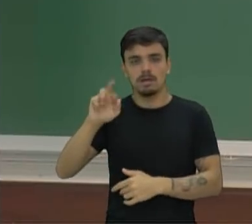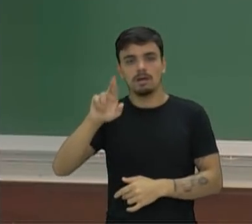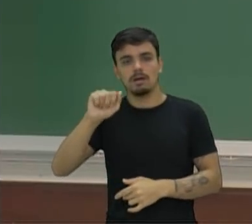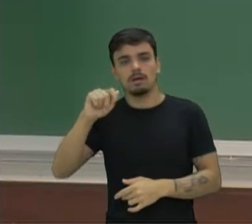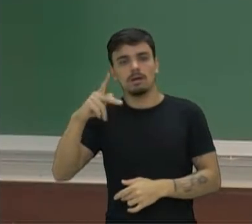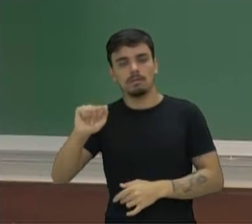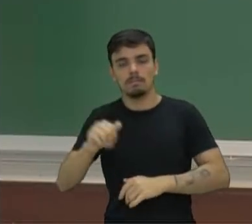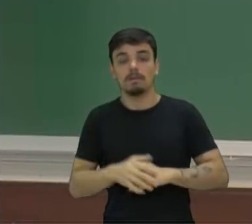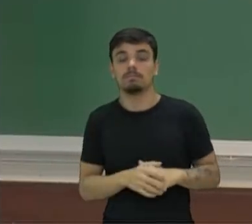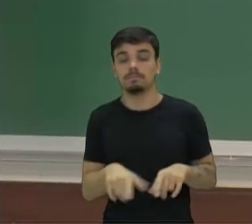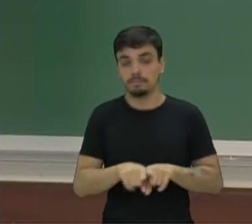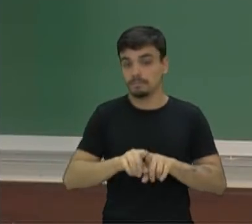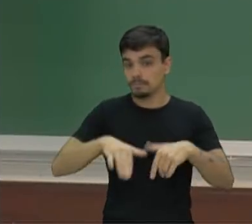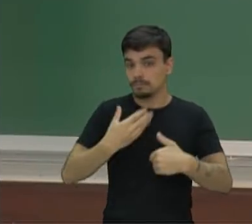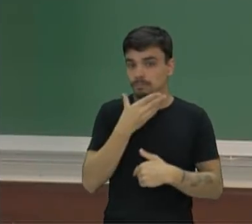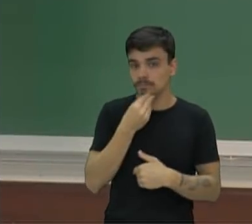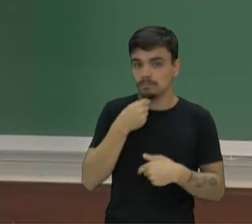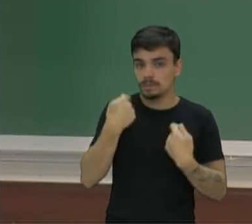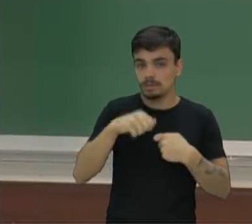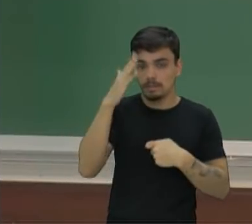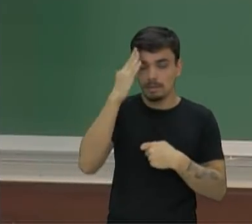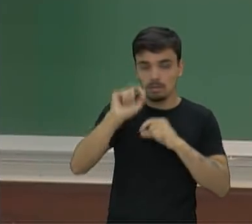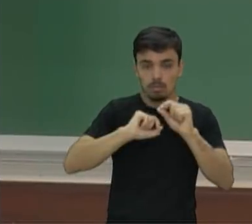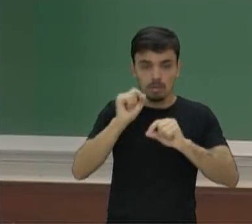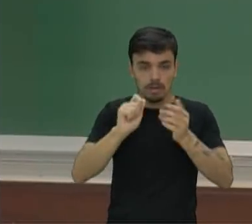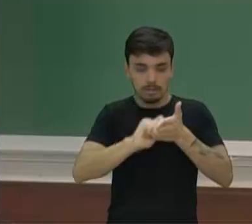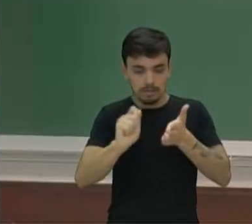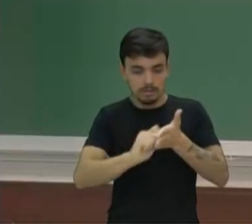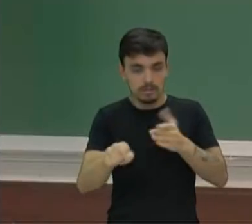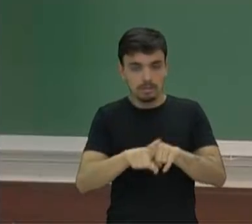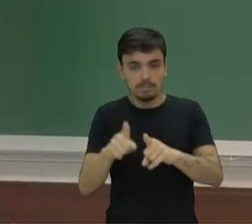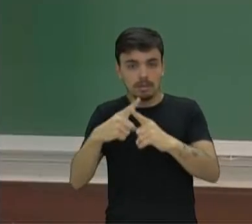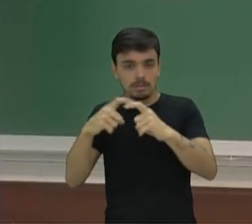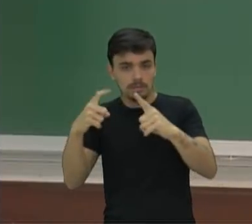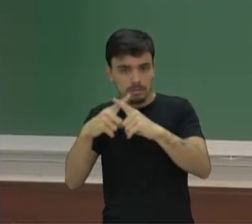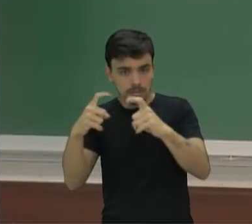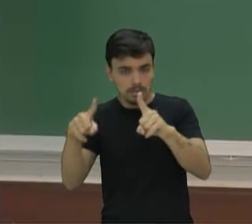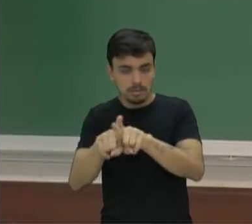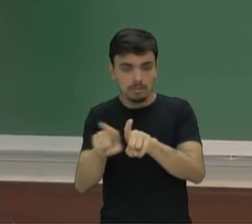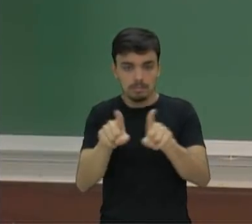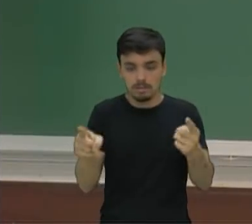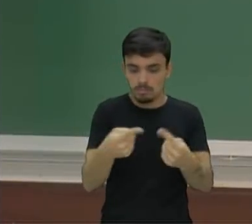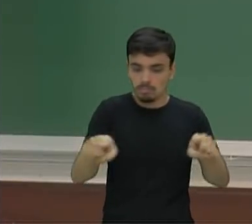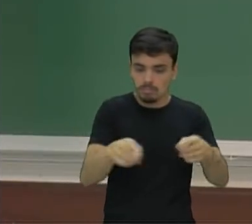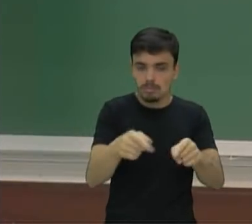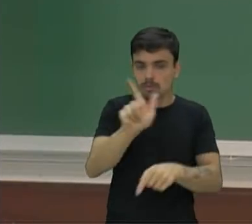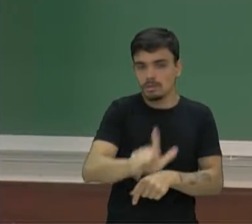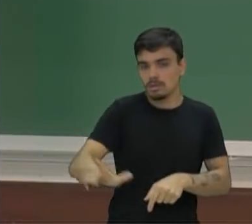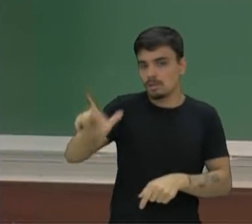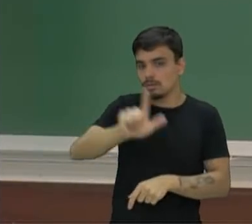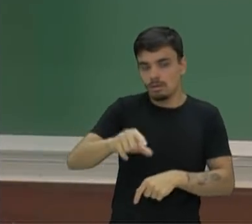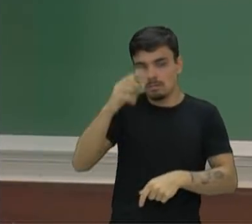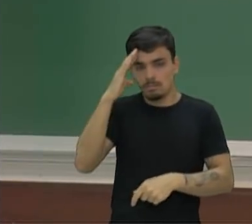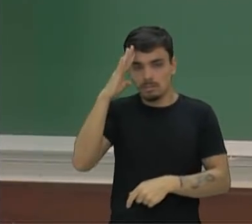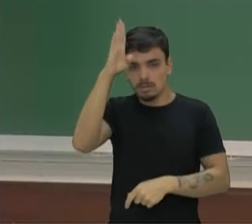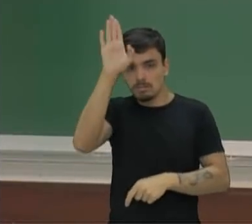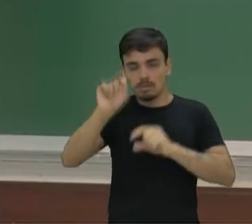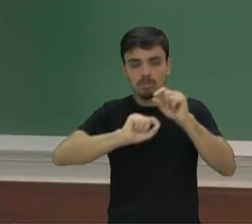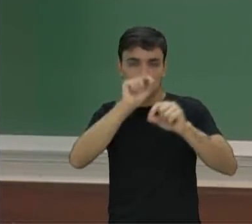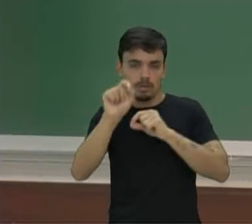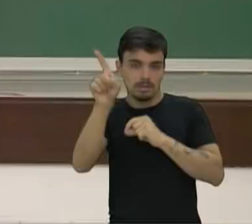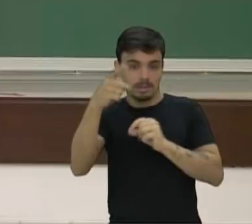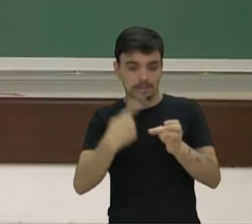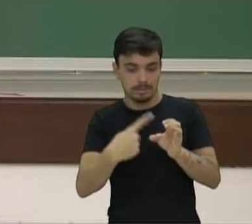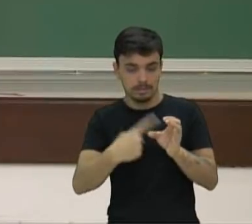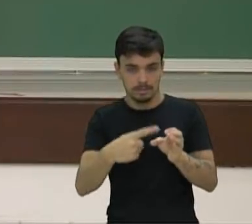da elite deviam aprender não só a ler e escrever, mas também as ciências, a música e a literatura, principalmente na cidade de